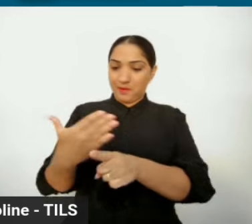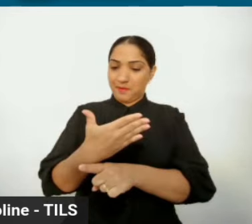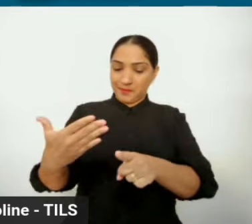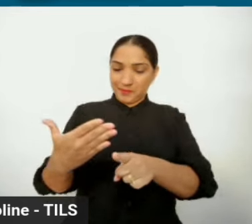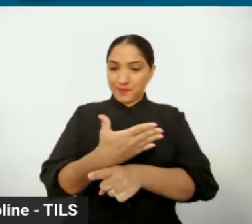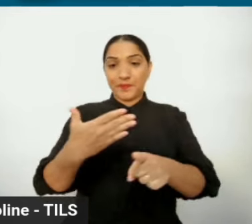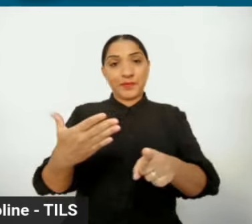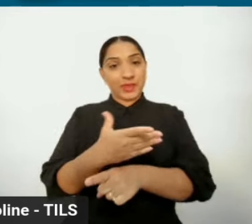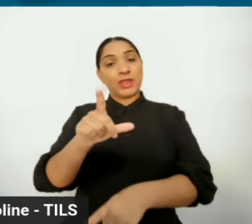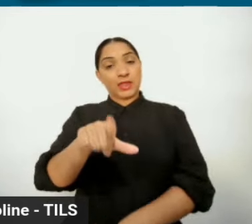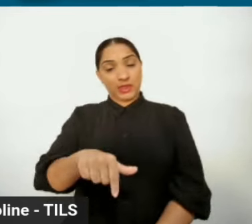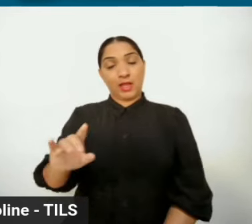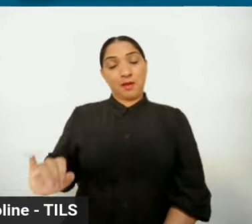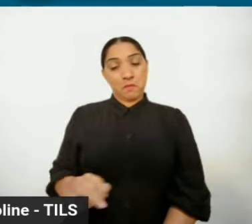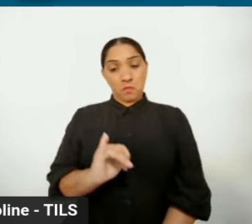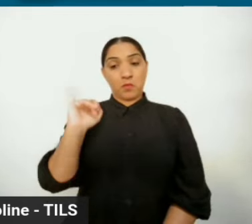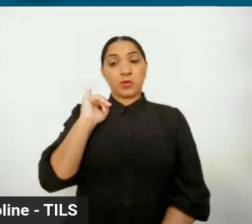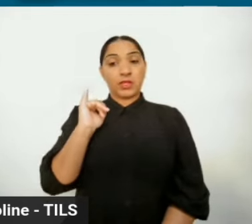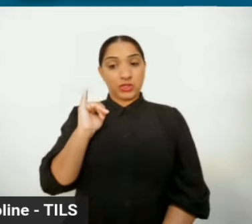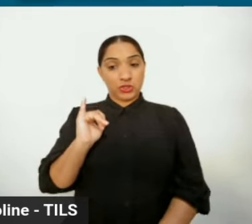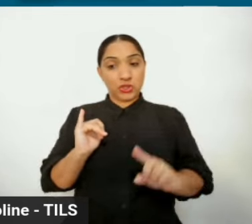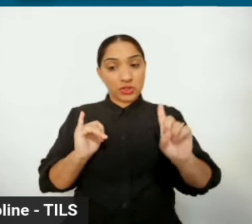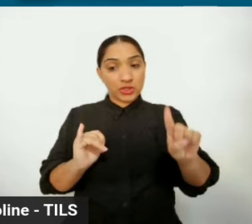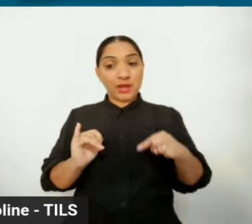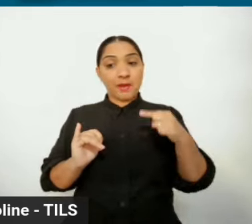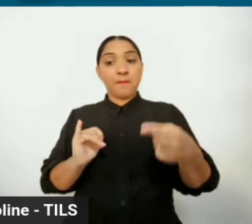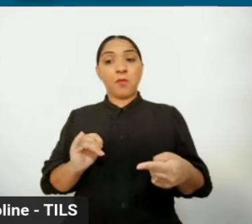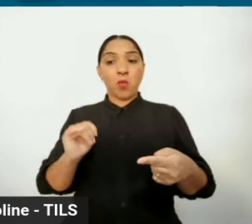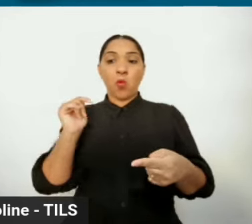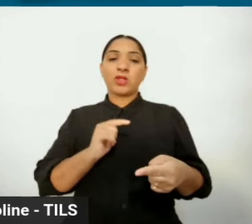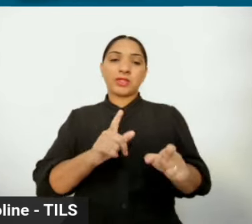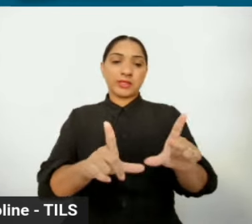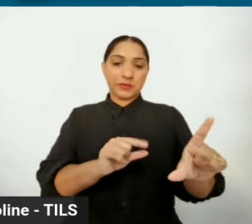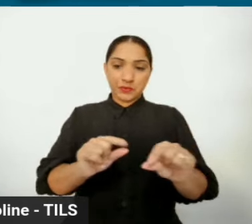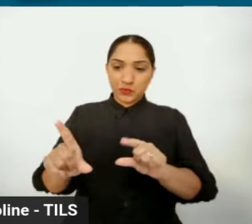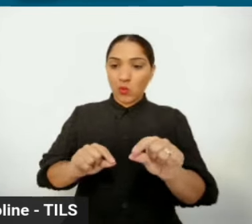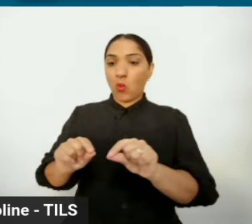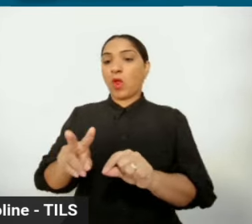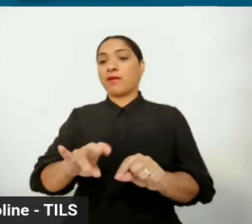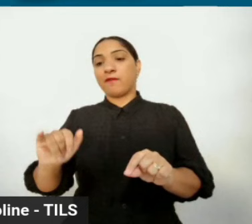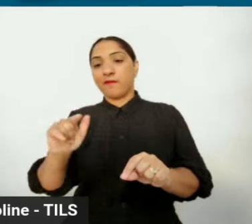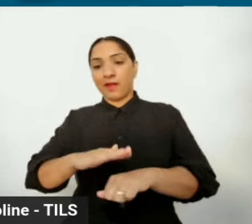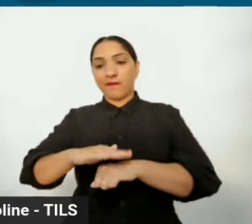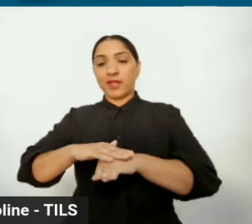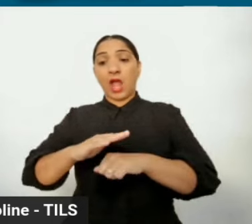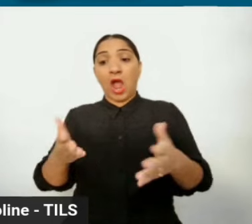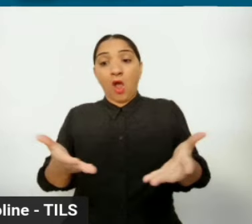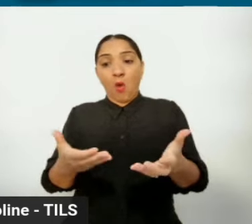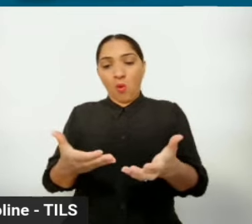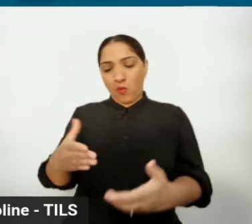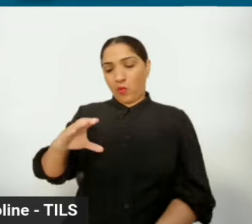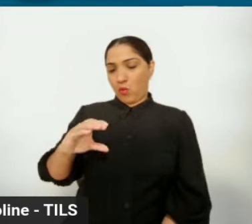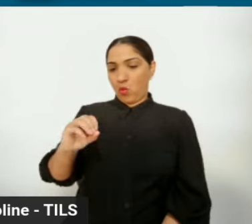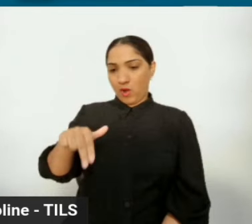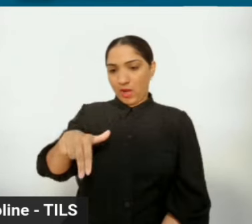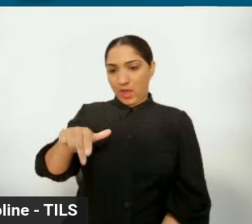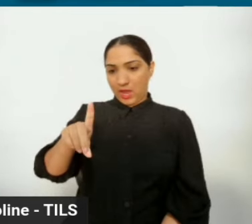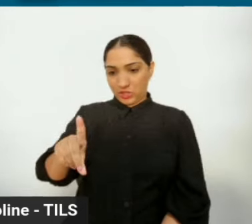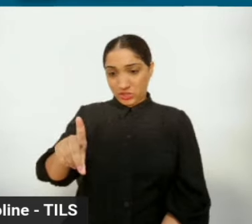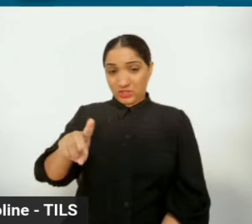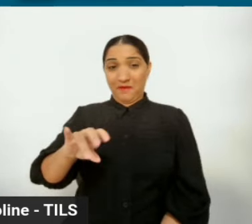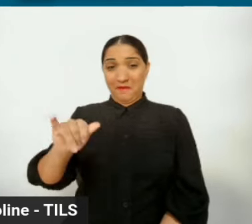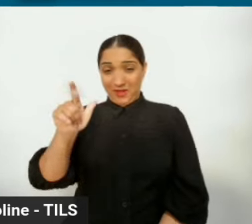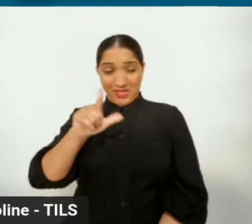sua importância. E depois, as deliberações que foram tomadas, né? Agora, o CONAD terá uma importante missão pela frente, que